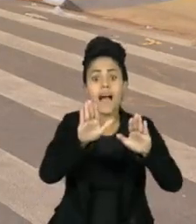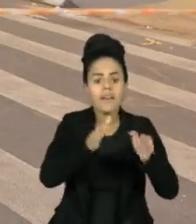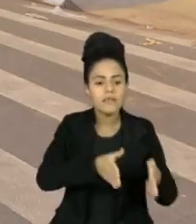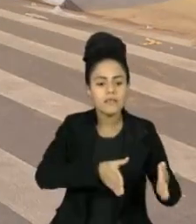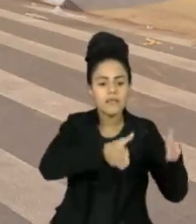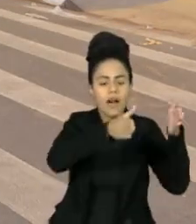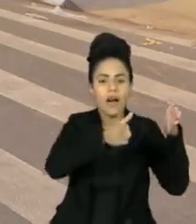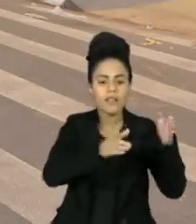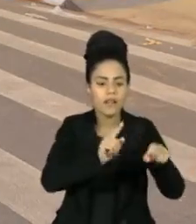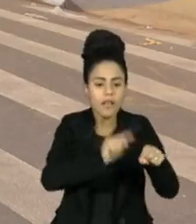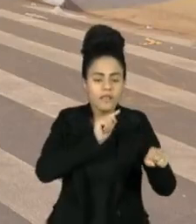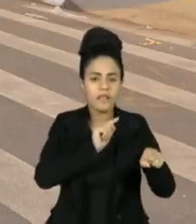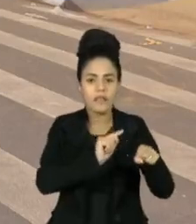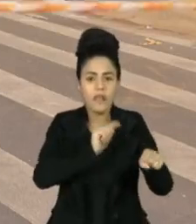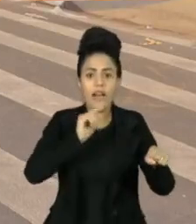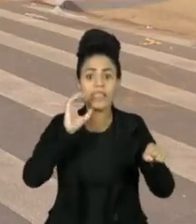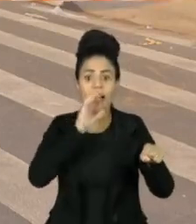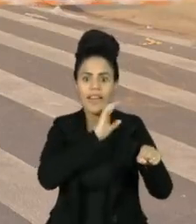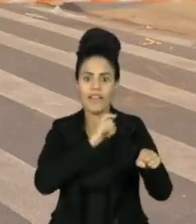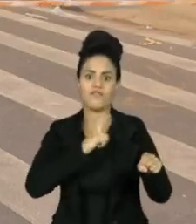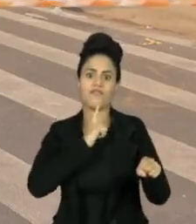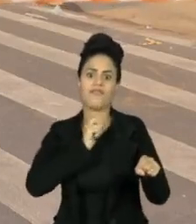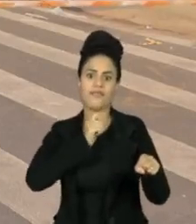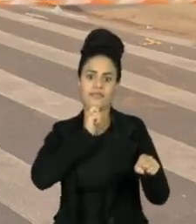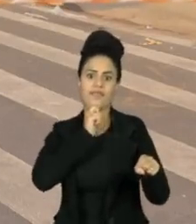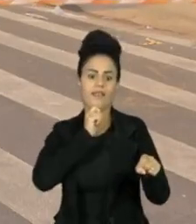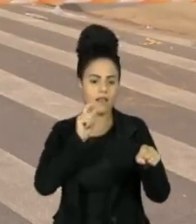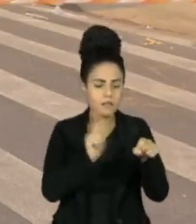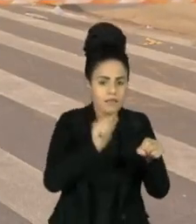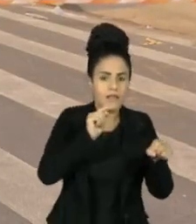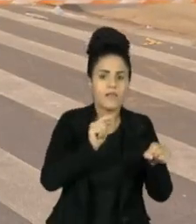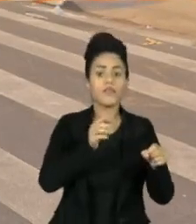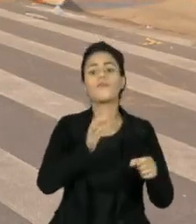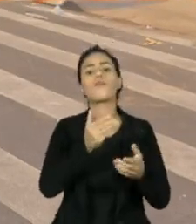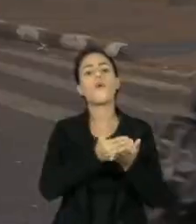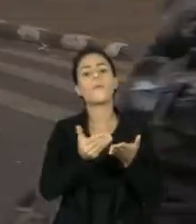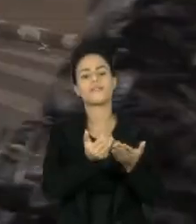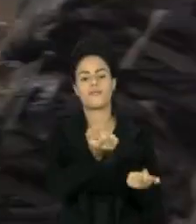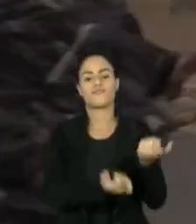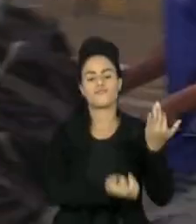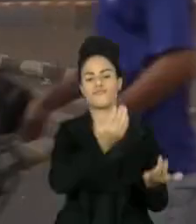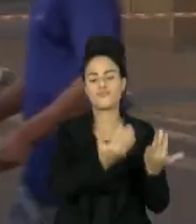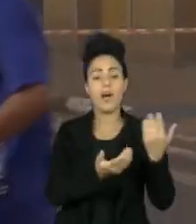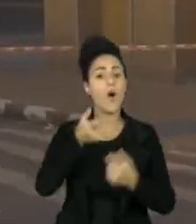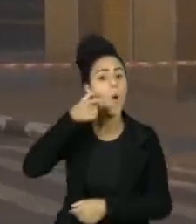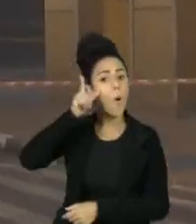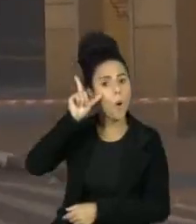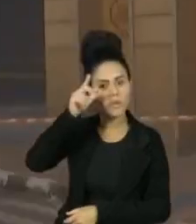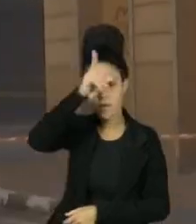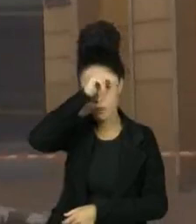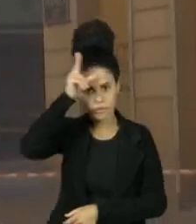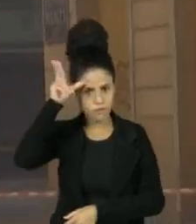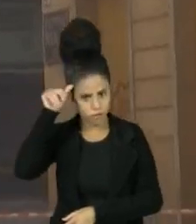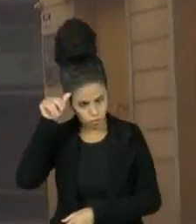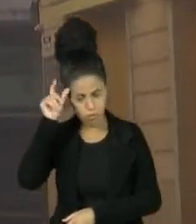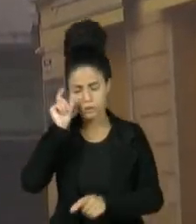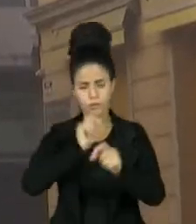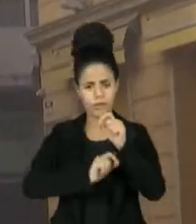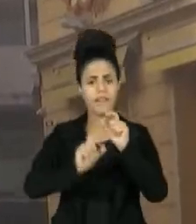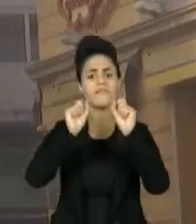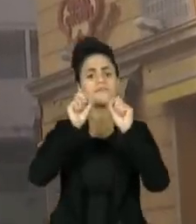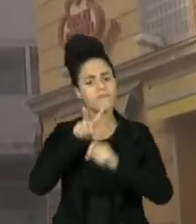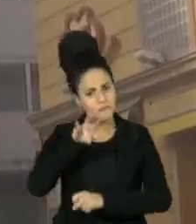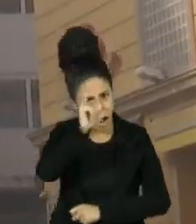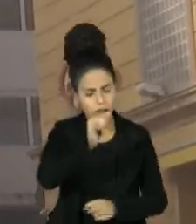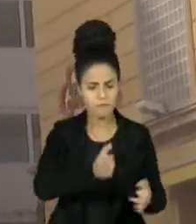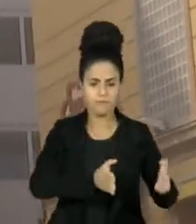pequenos focos voltaram a aparecer durante a madrugada e amanhã dessa sexta-feira. Ontem, a Prefeitura confirmou que vai fazer a